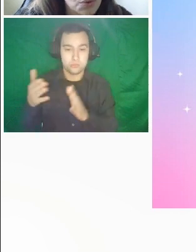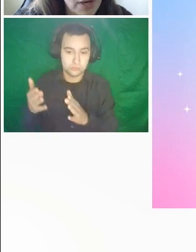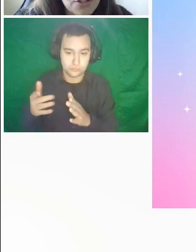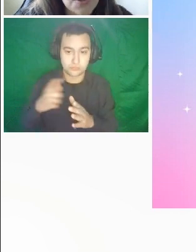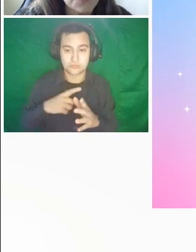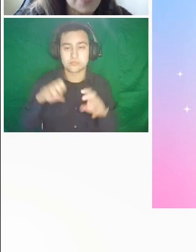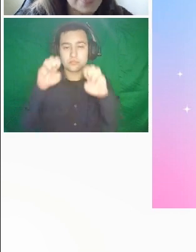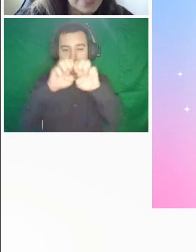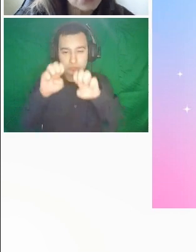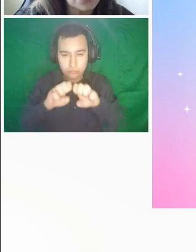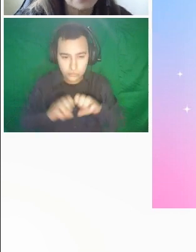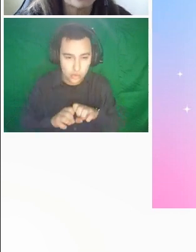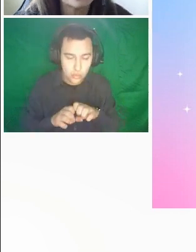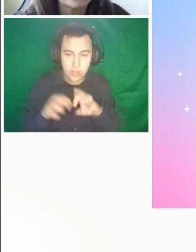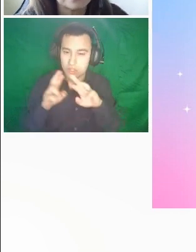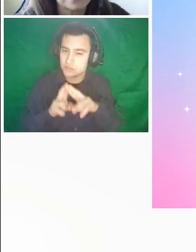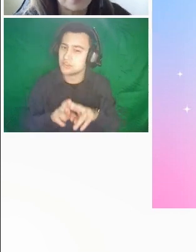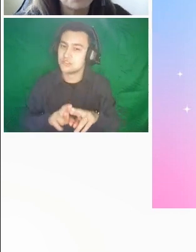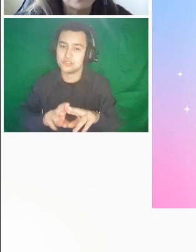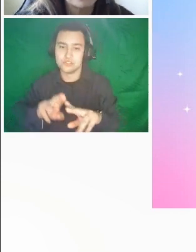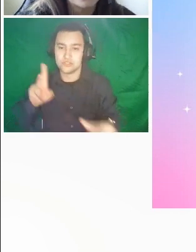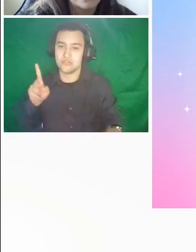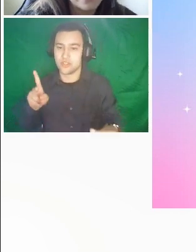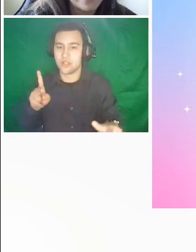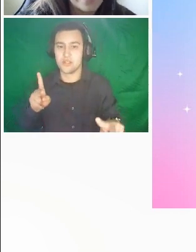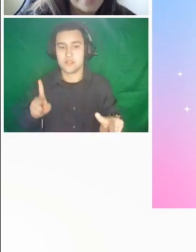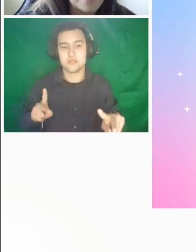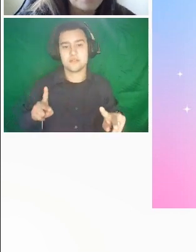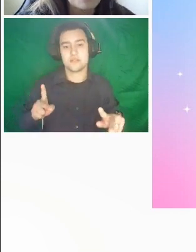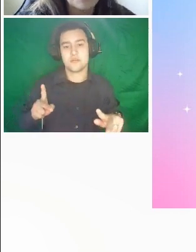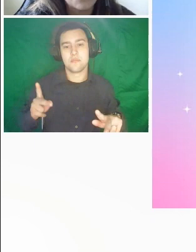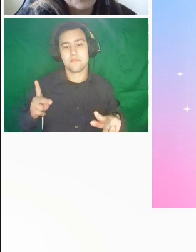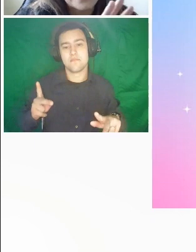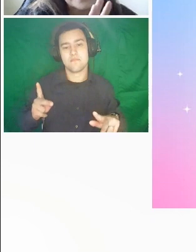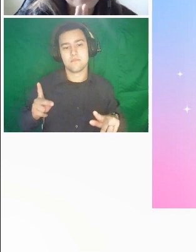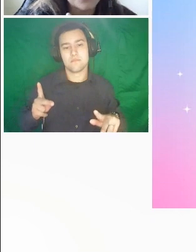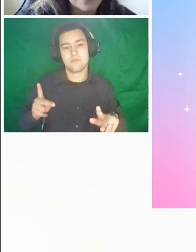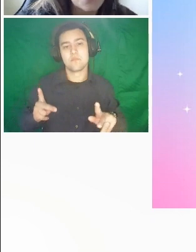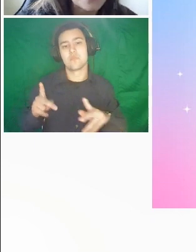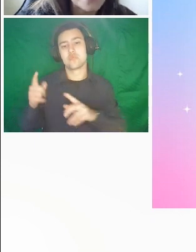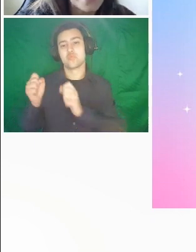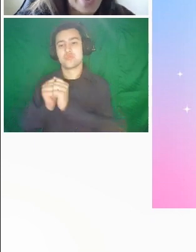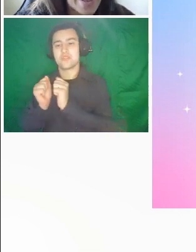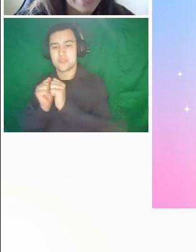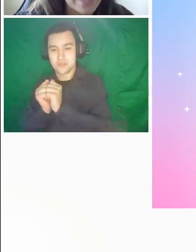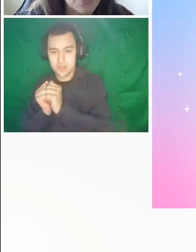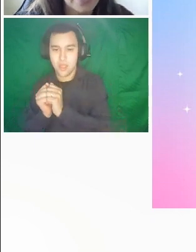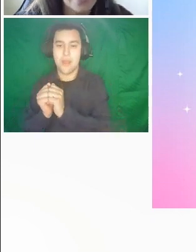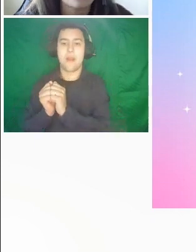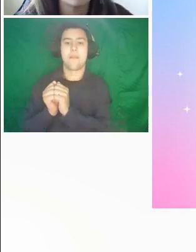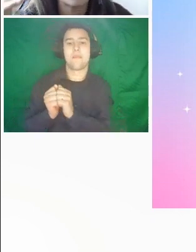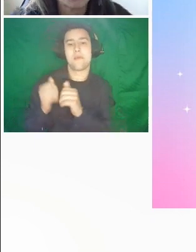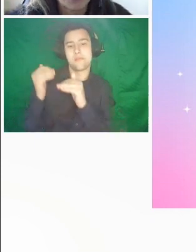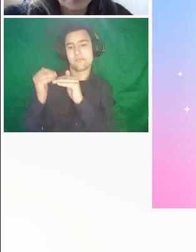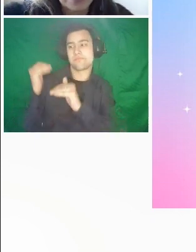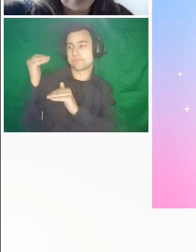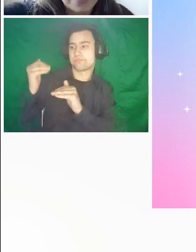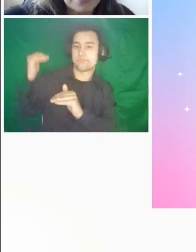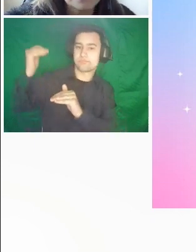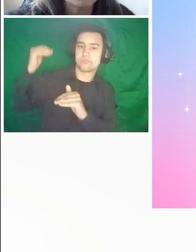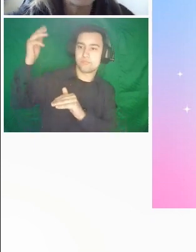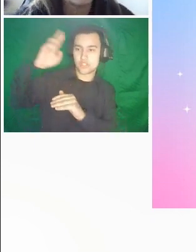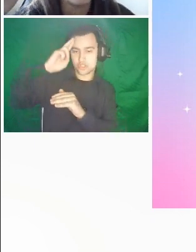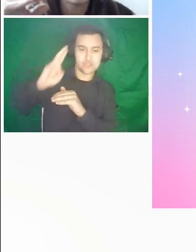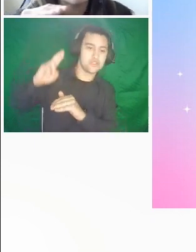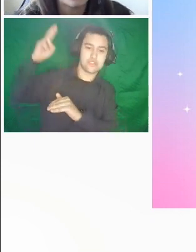estrutura diferente daquele sistema eh organizacional hierárquico né onde eu tenho a